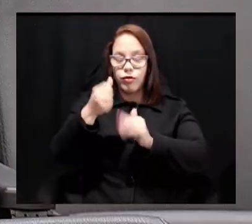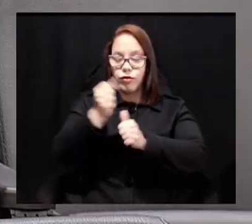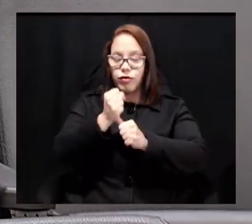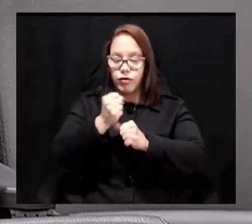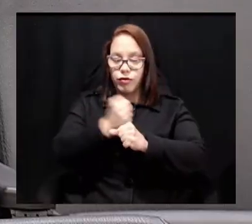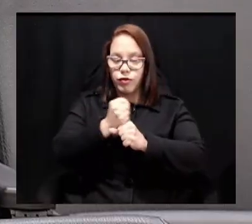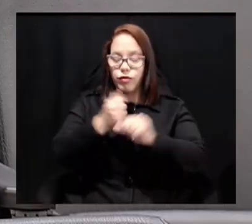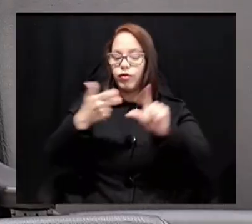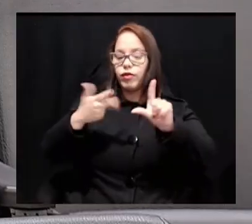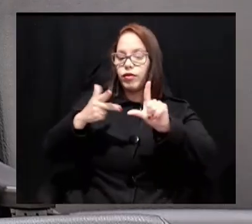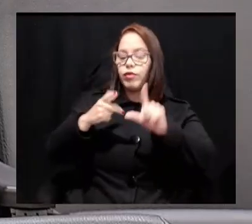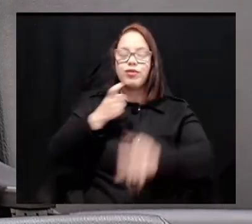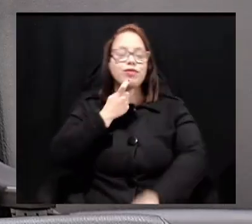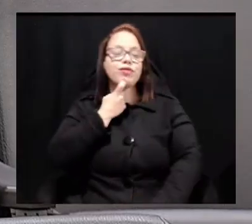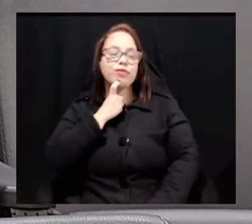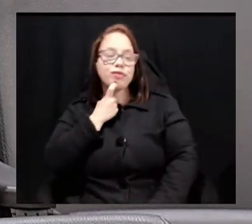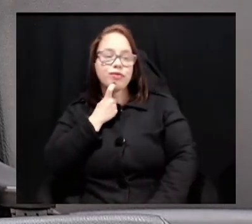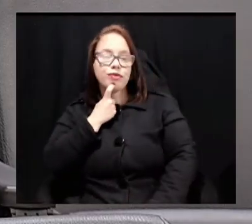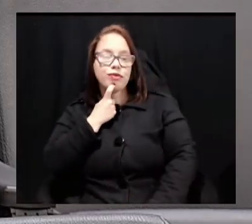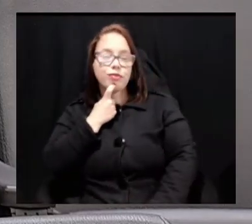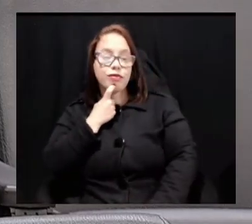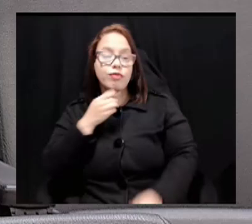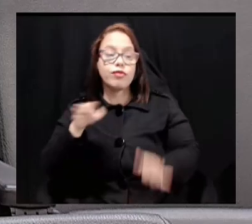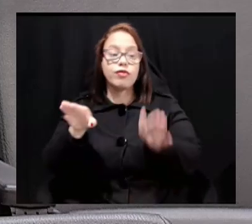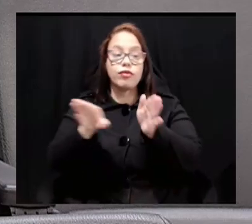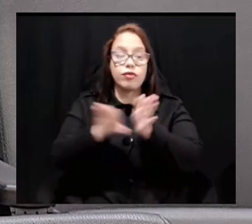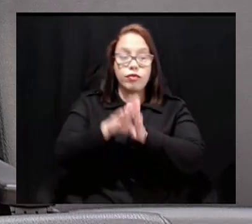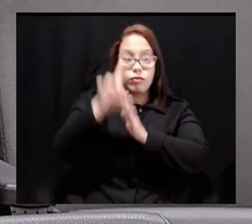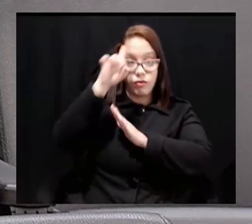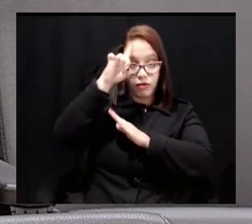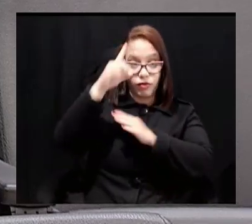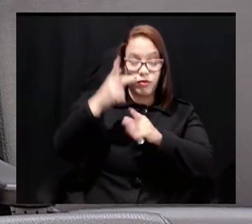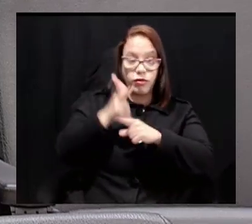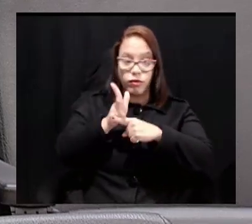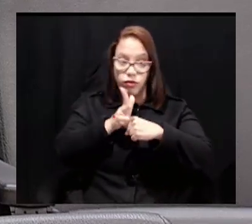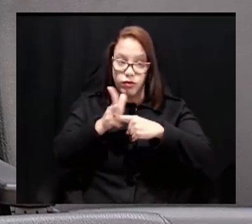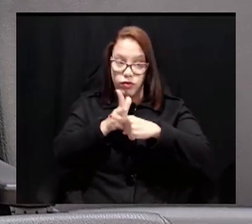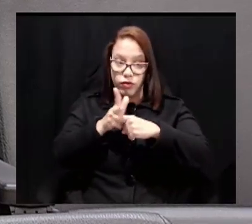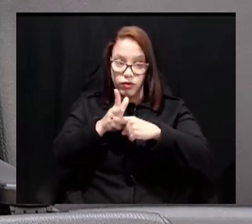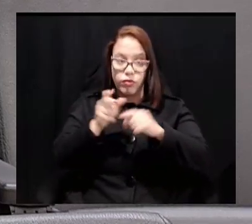Legislativo Campineiro. E até o dia desta gravação, o vereador protocolou